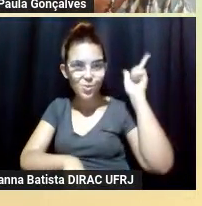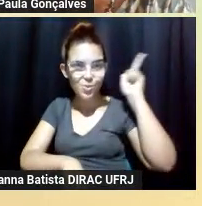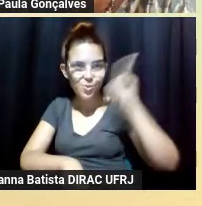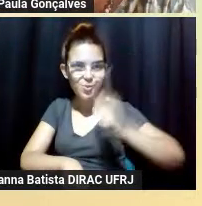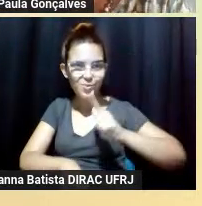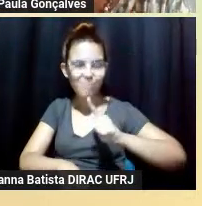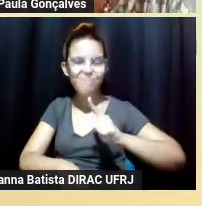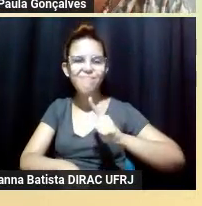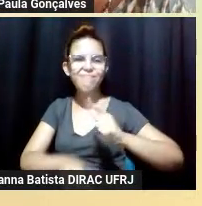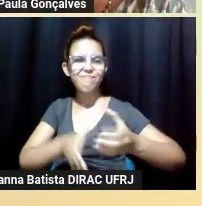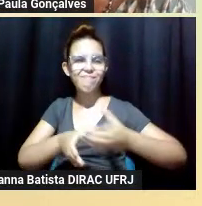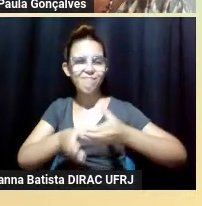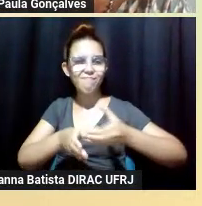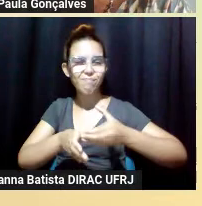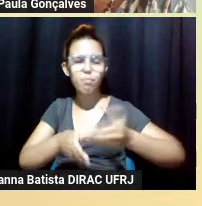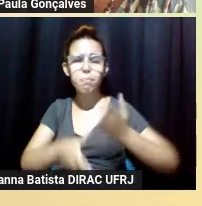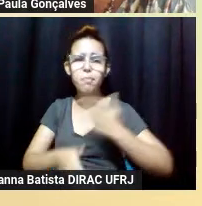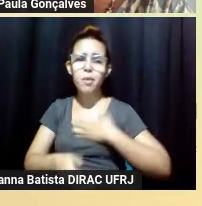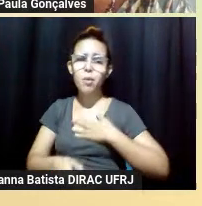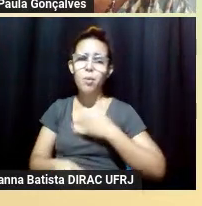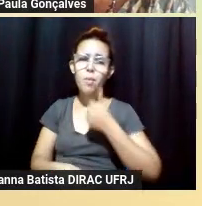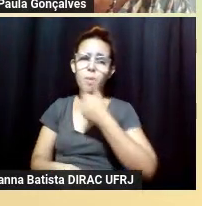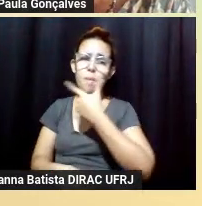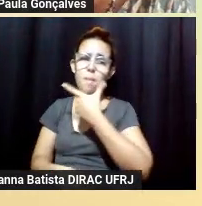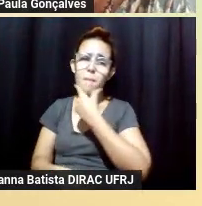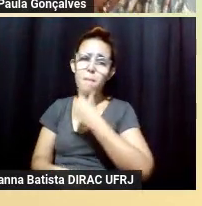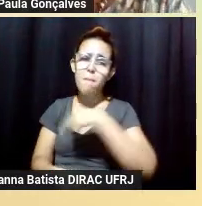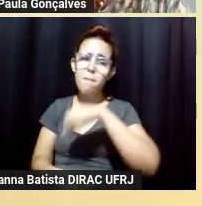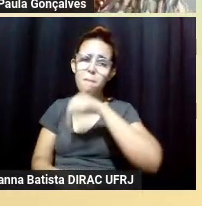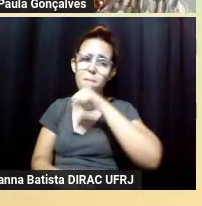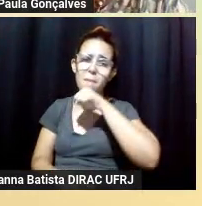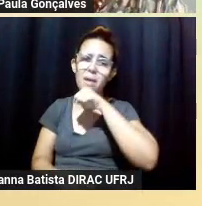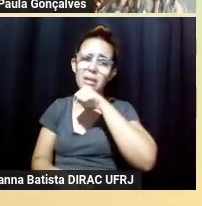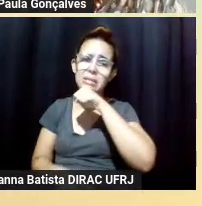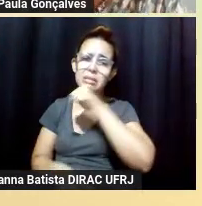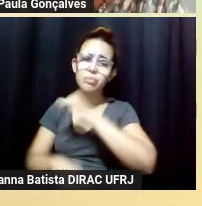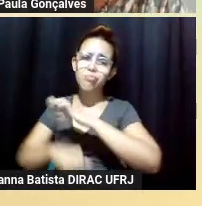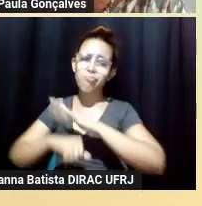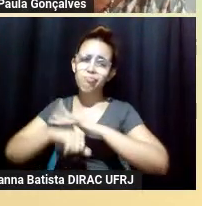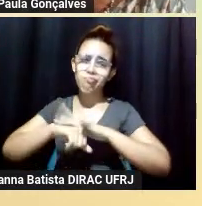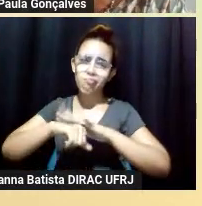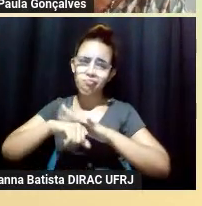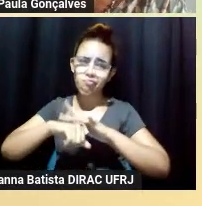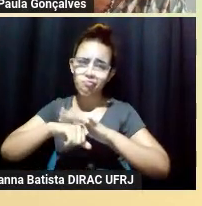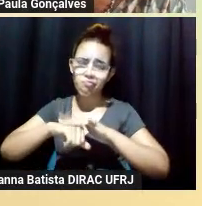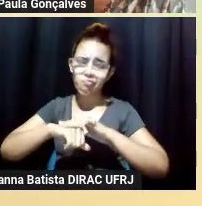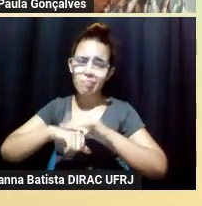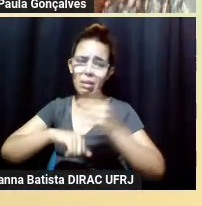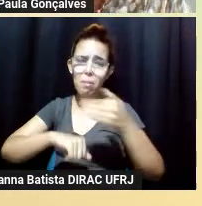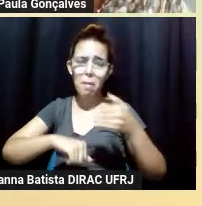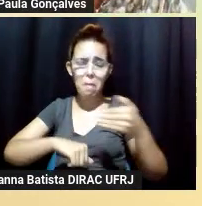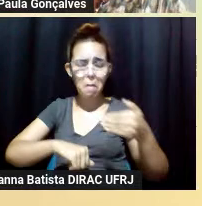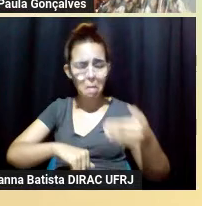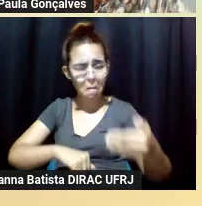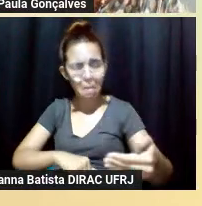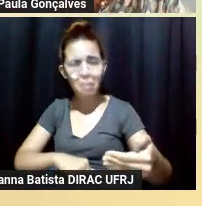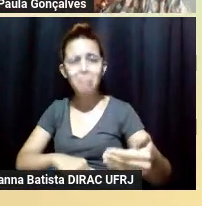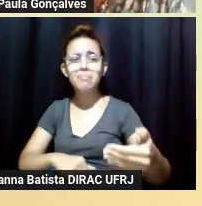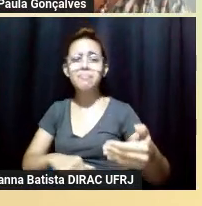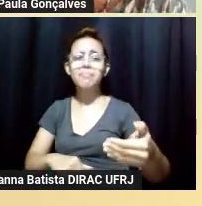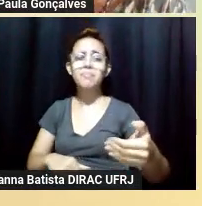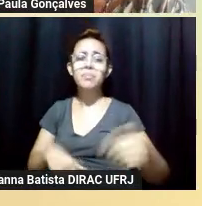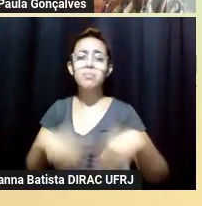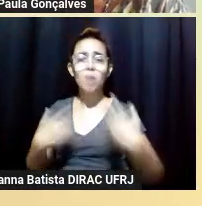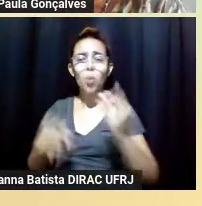mestrado, meu pai adoece e é internado. E aí eu fiquei com os cuidados do meu pai. Nessa época, eu também